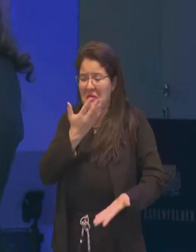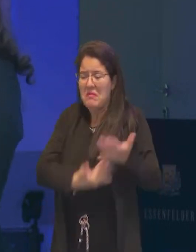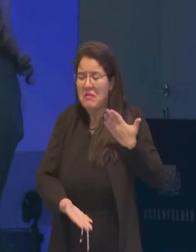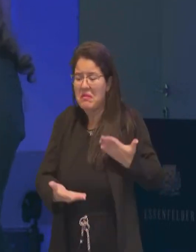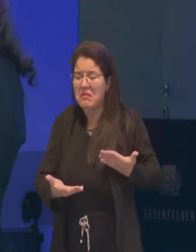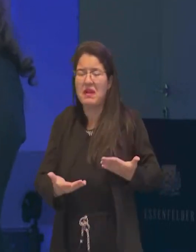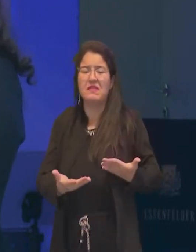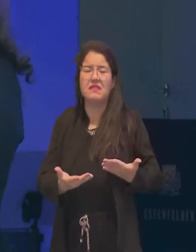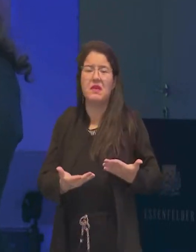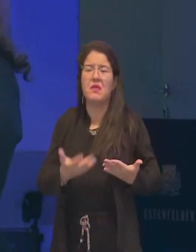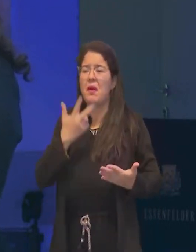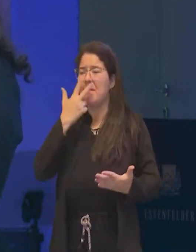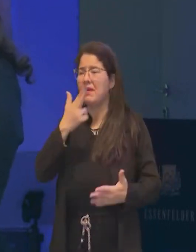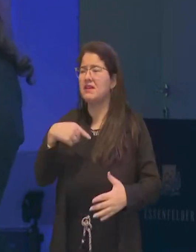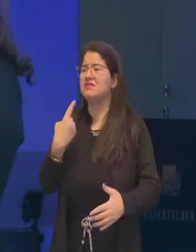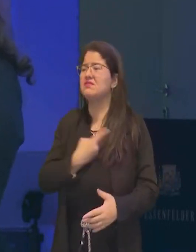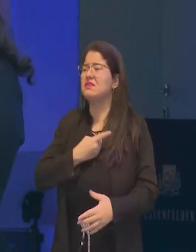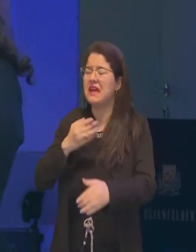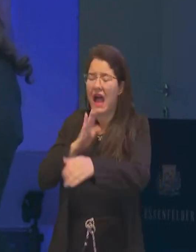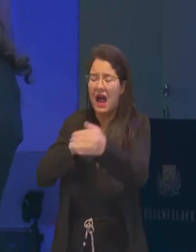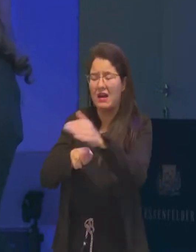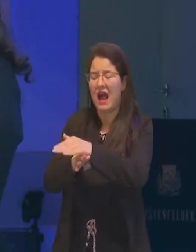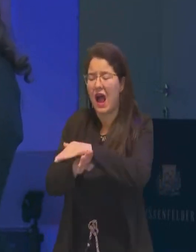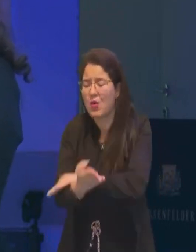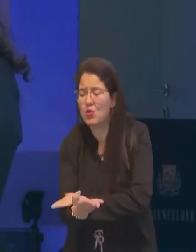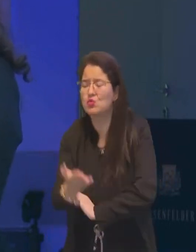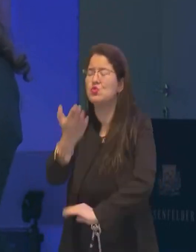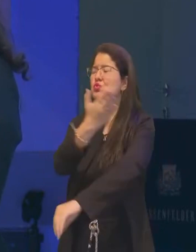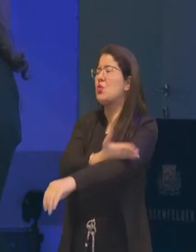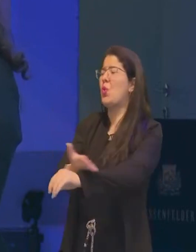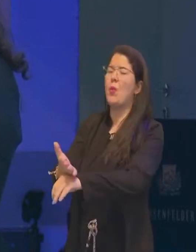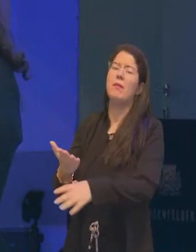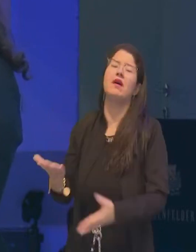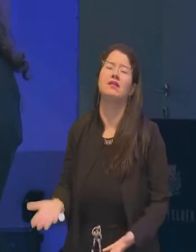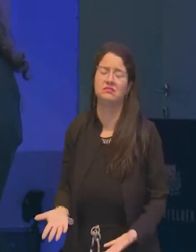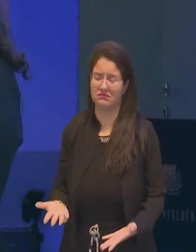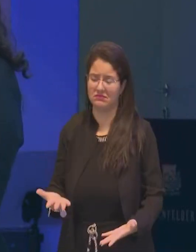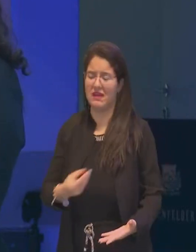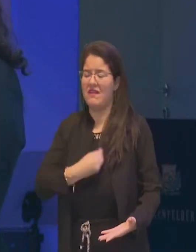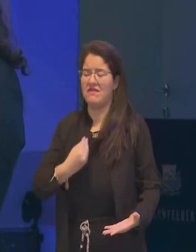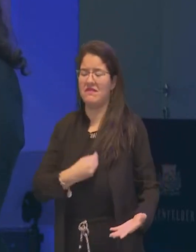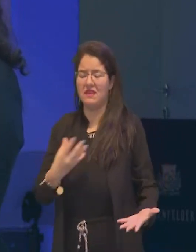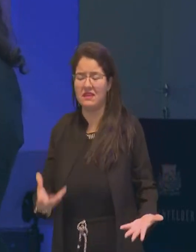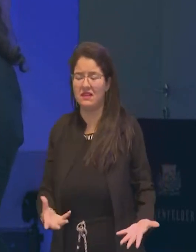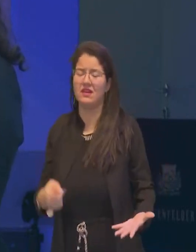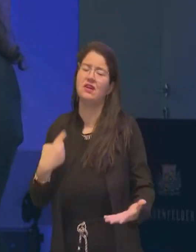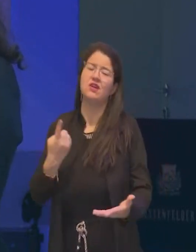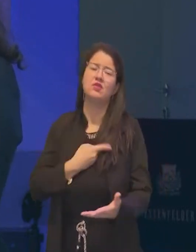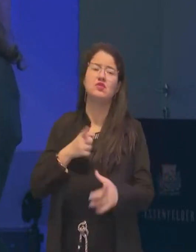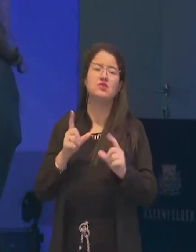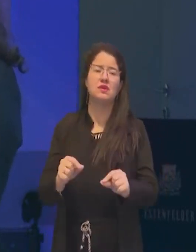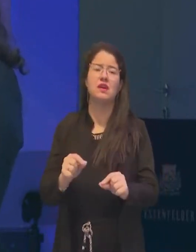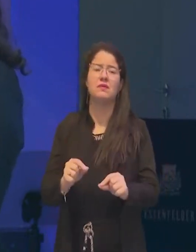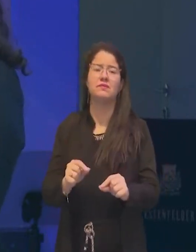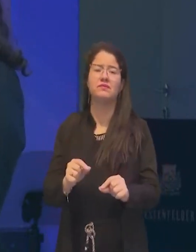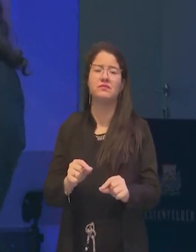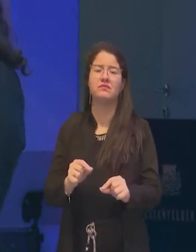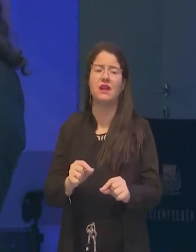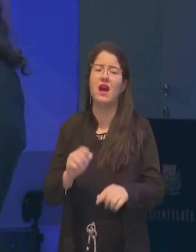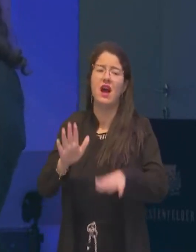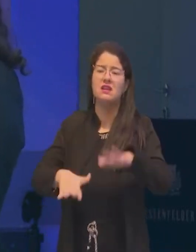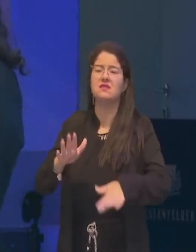perde dentro da rotina. A gente tem uma tendência a se acostumar a fazer as coisas simplesmente por